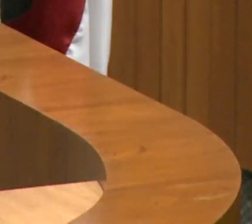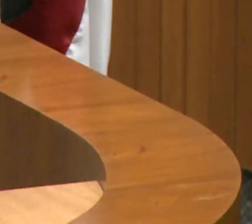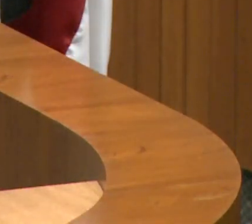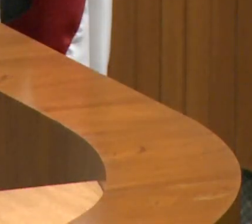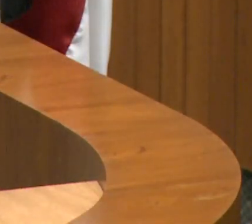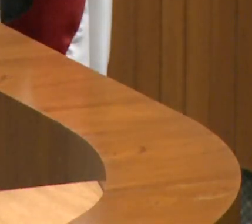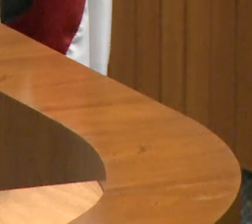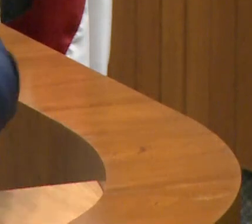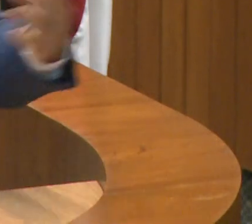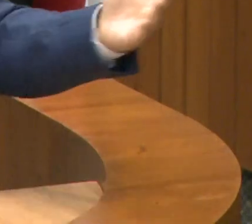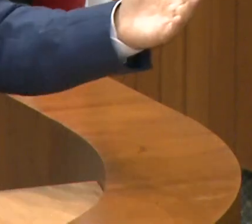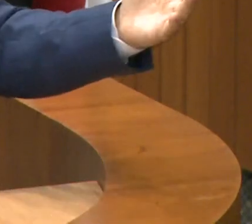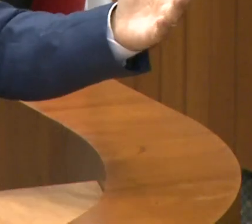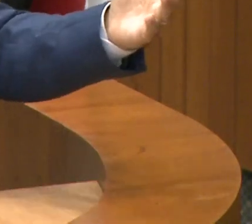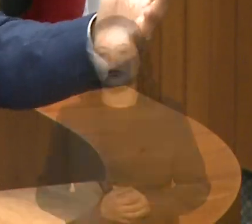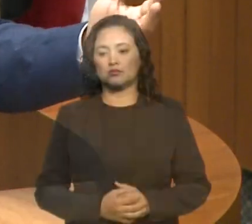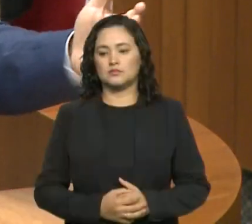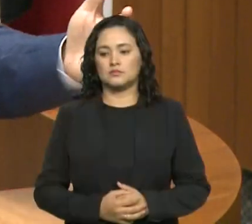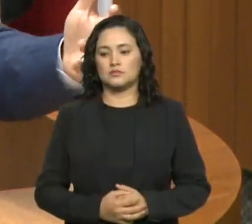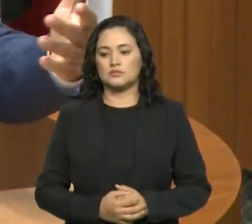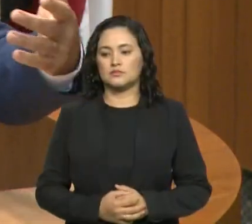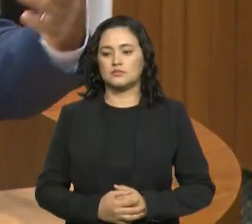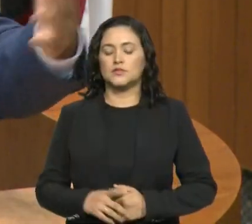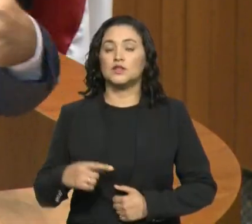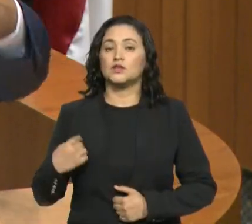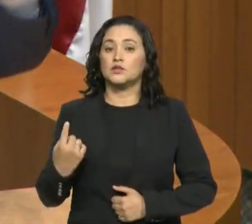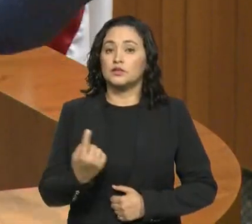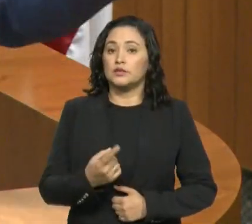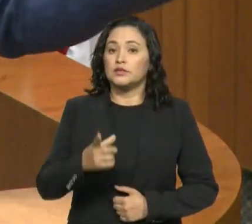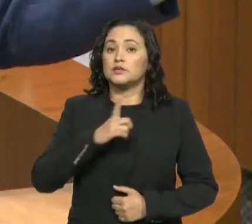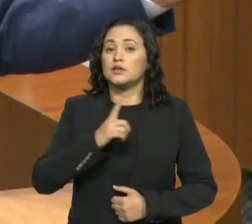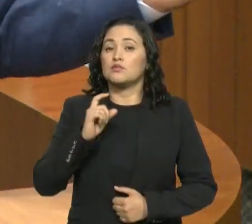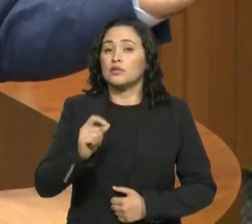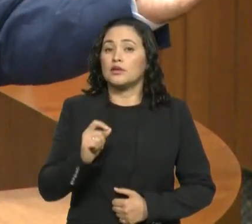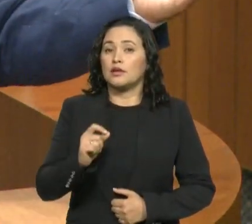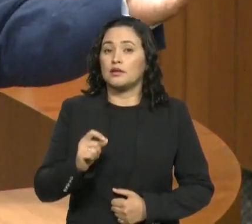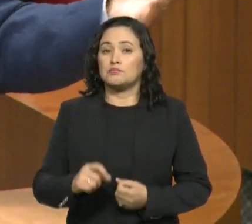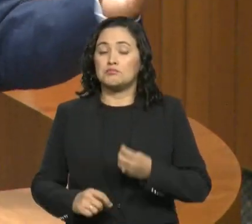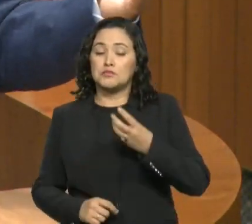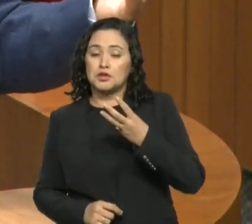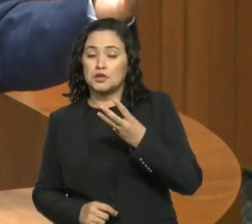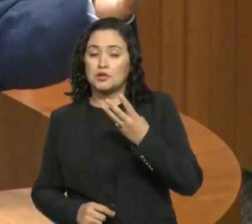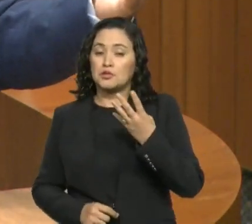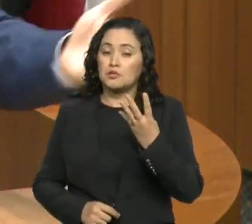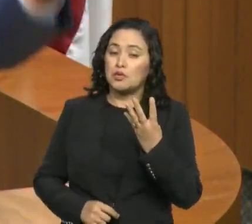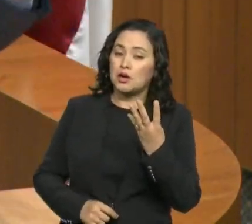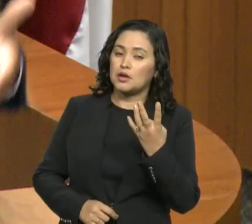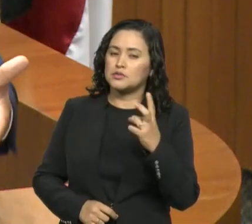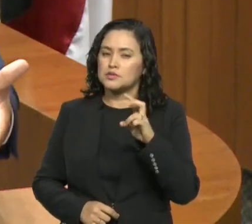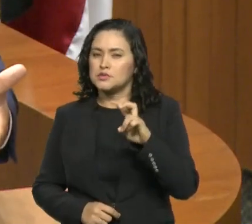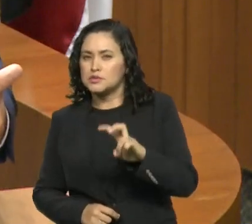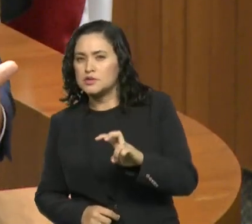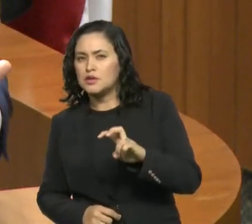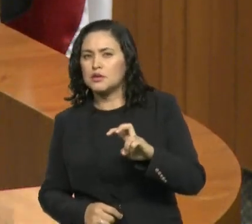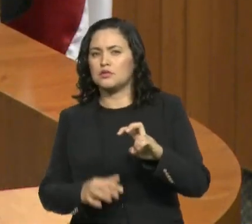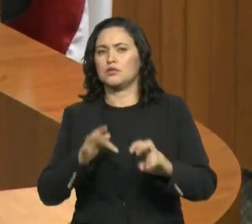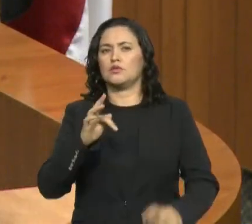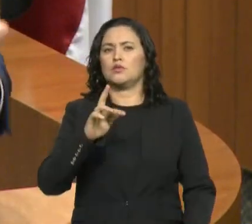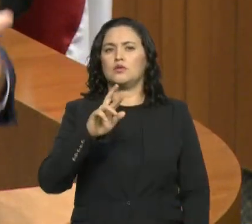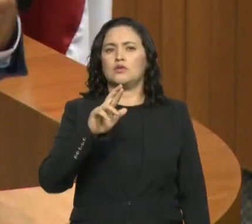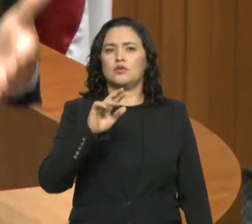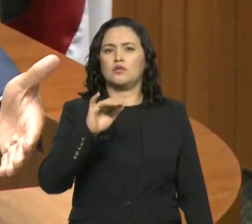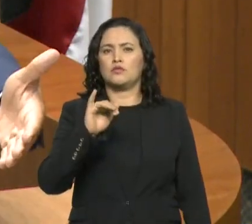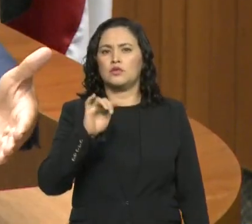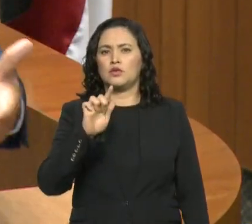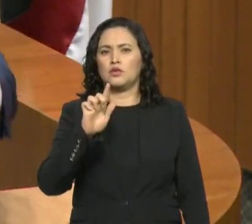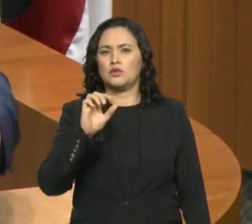Excelência assim declarou, mas nós temos aqui 3, 4, 5 frigoríficos no Maranhão, em detrimento de